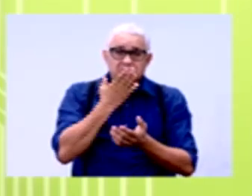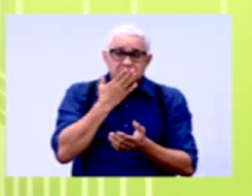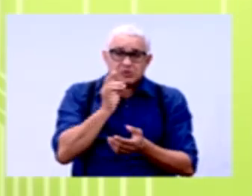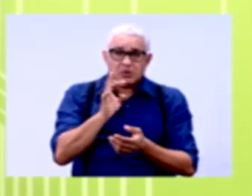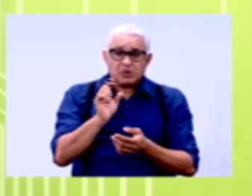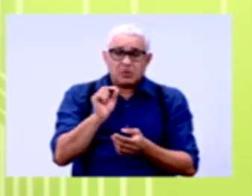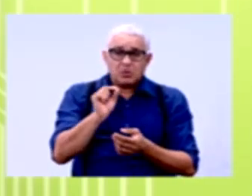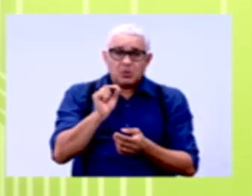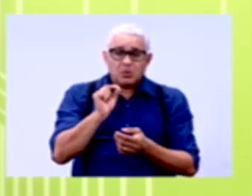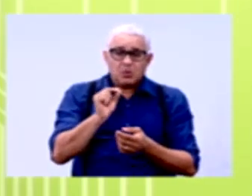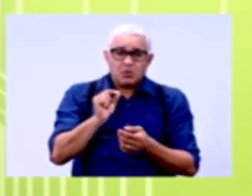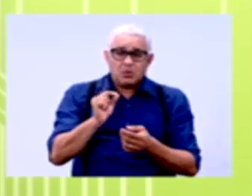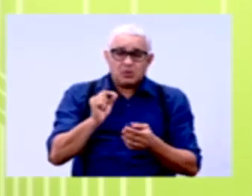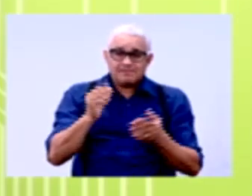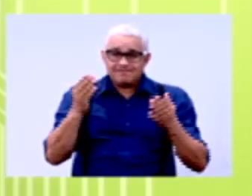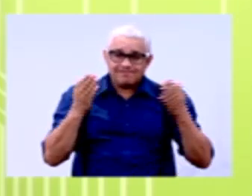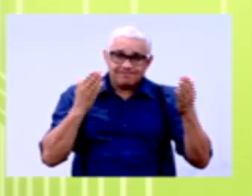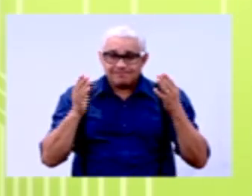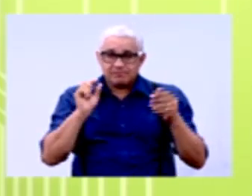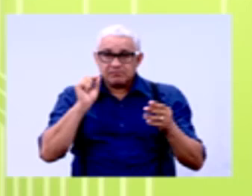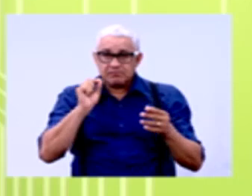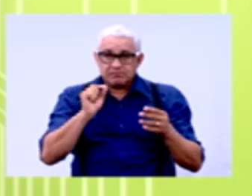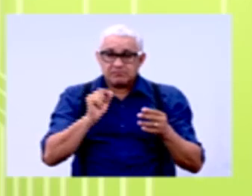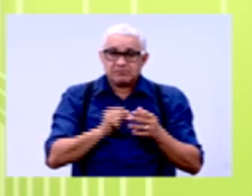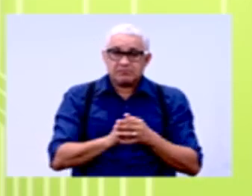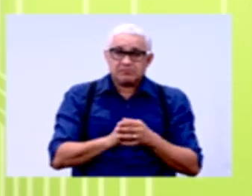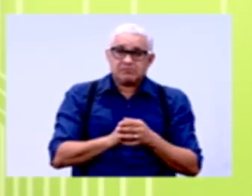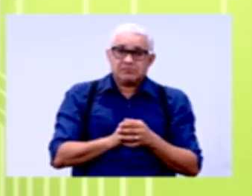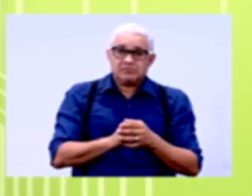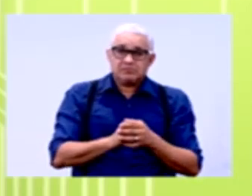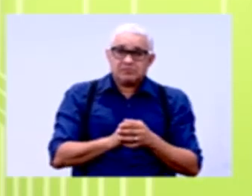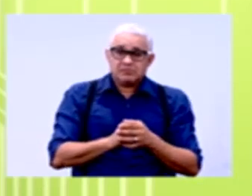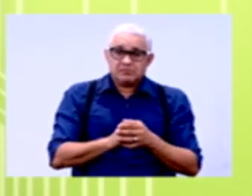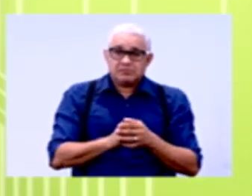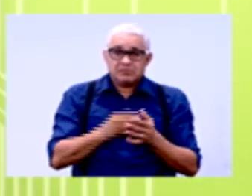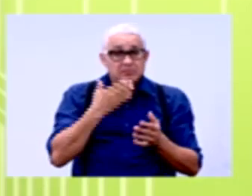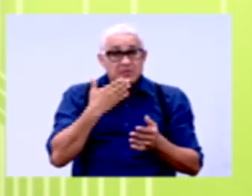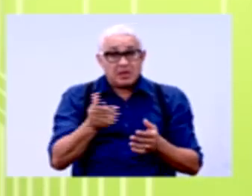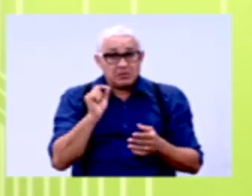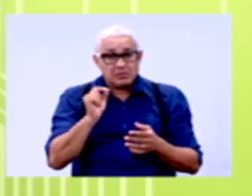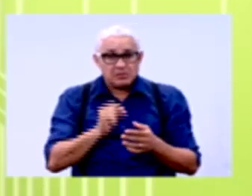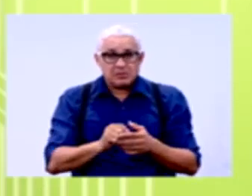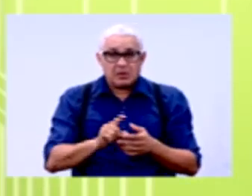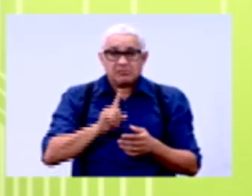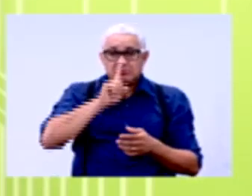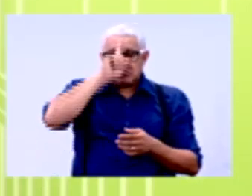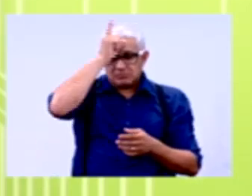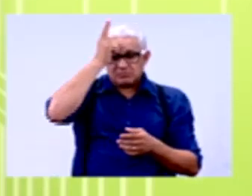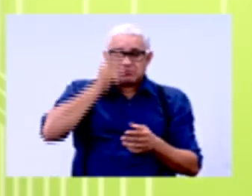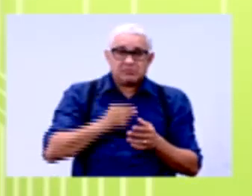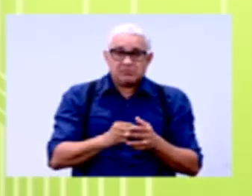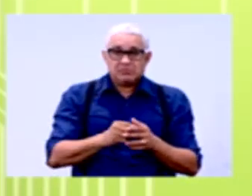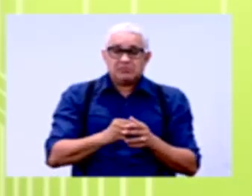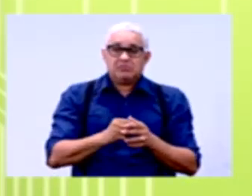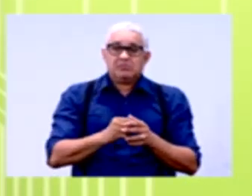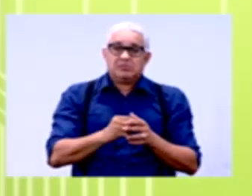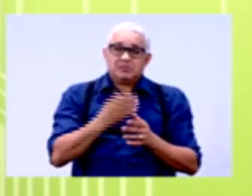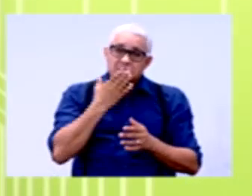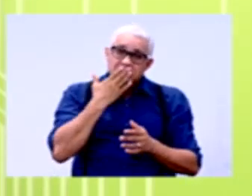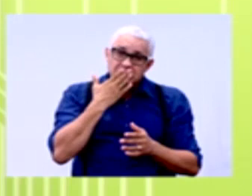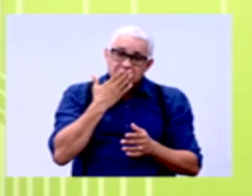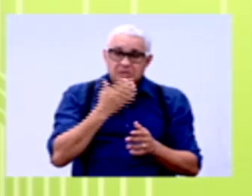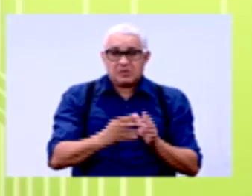é especificamente o que ela lhe pede. Mas a ideia do formato, da criação da API,